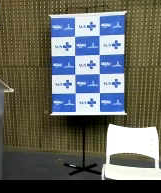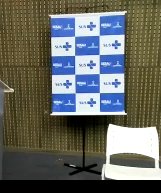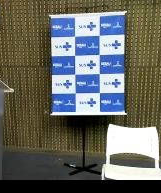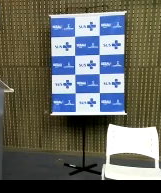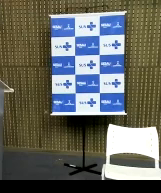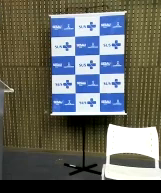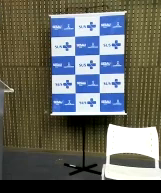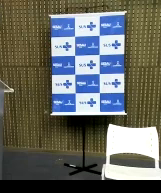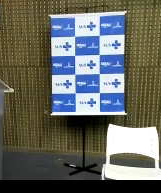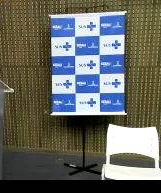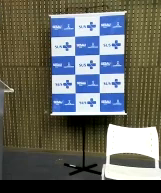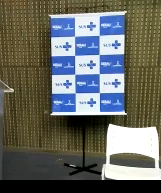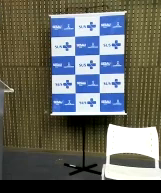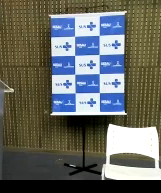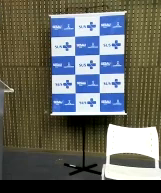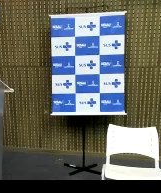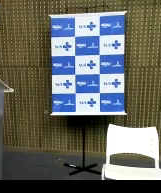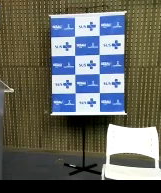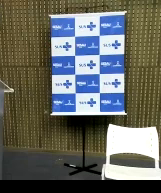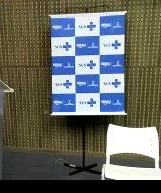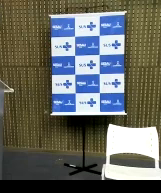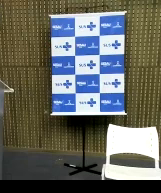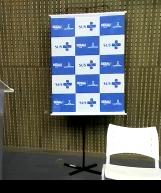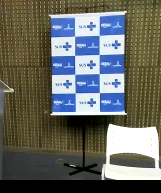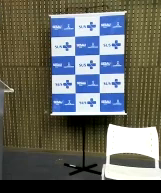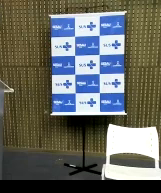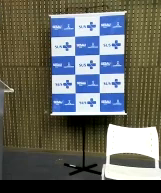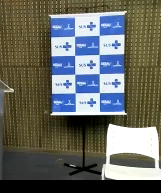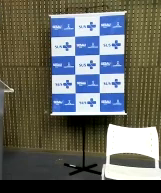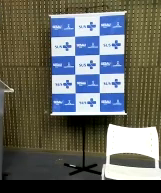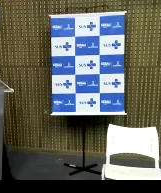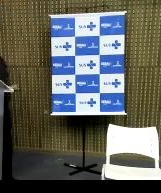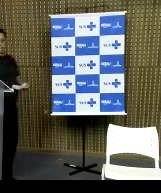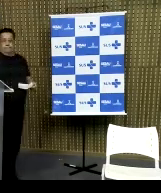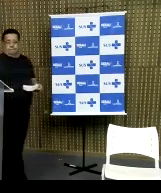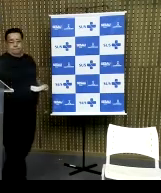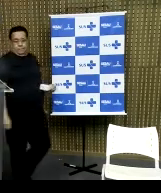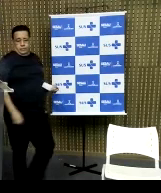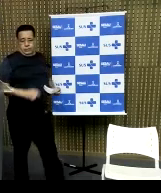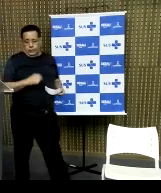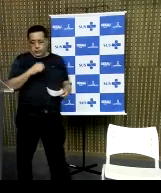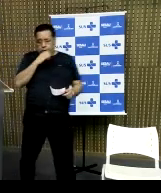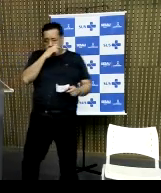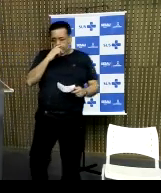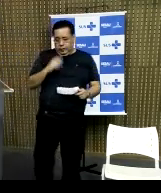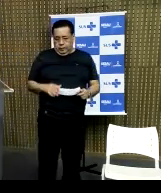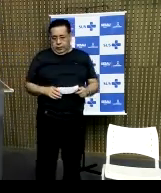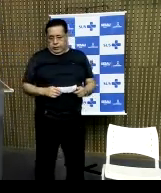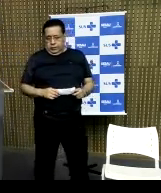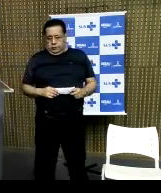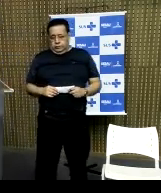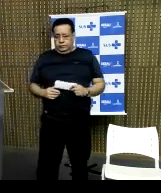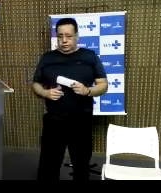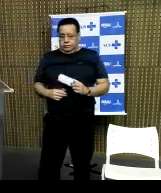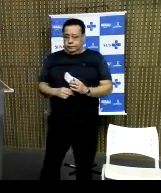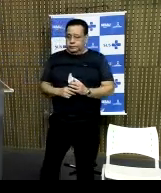COVID. A gente tem uma demanda bem grande para realizar esses testes, né? Por conta da